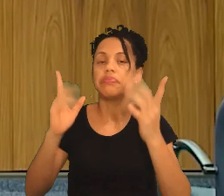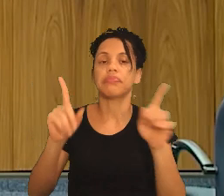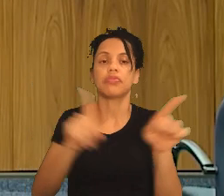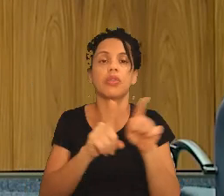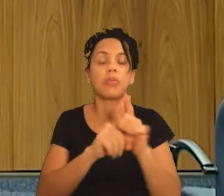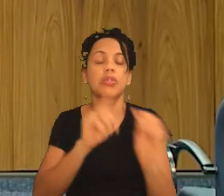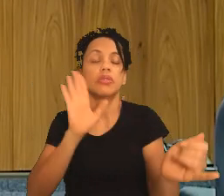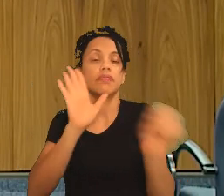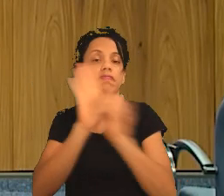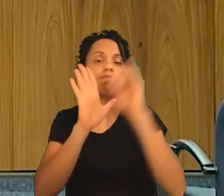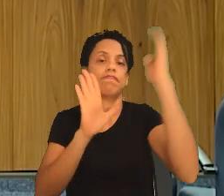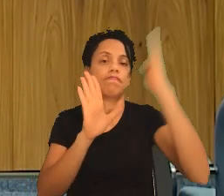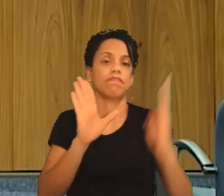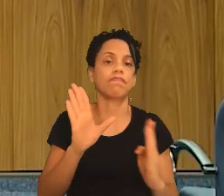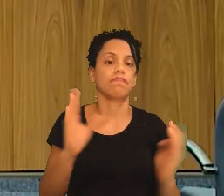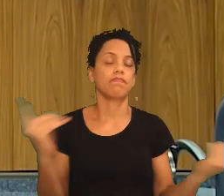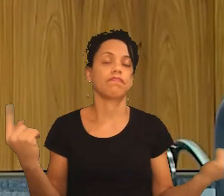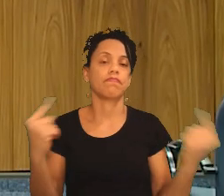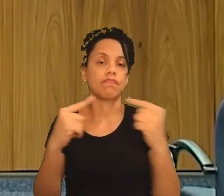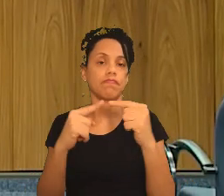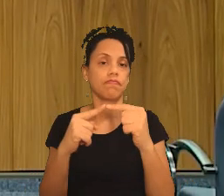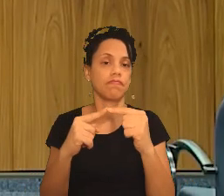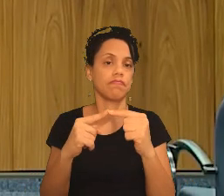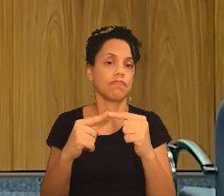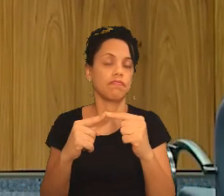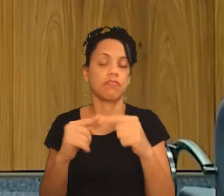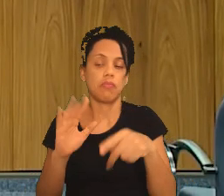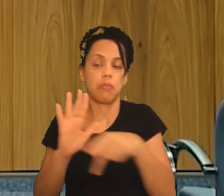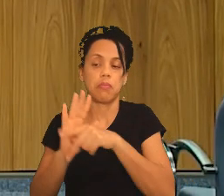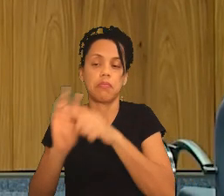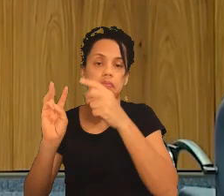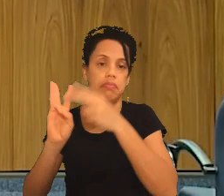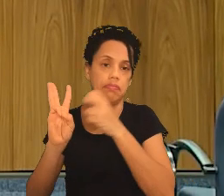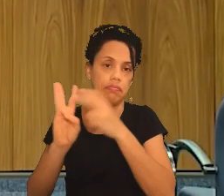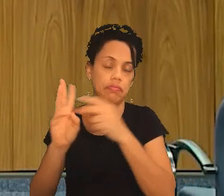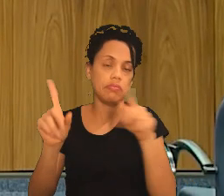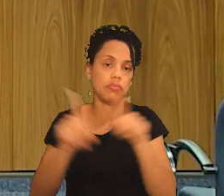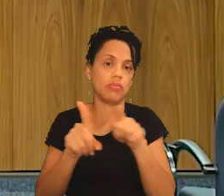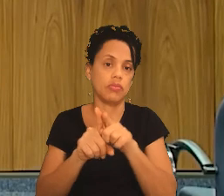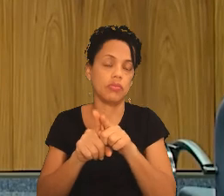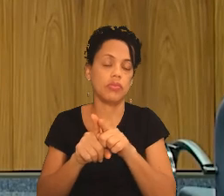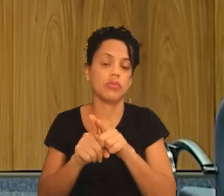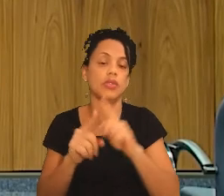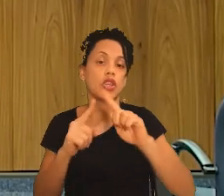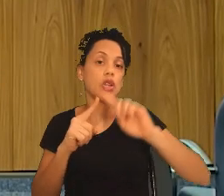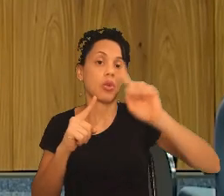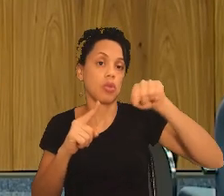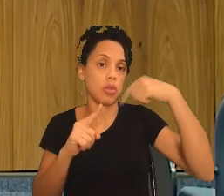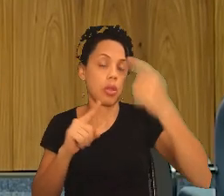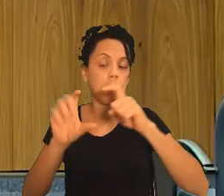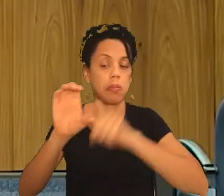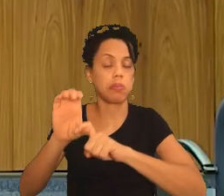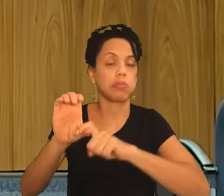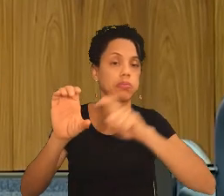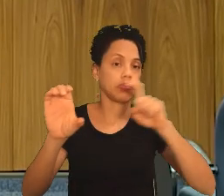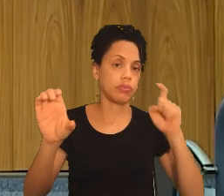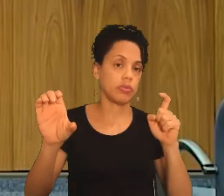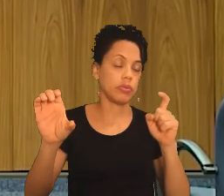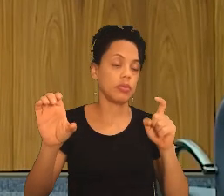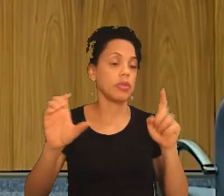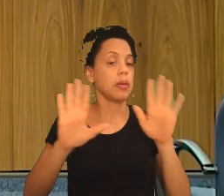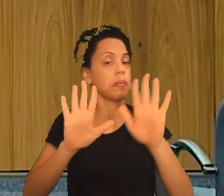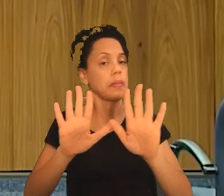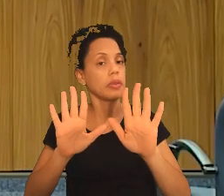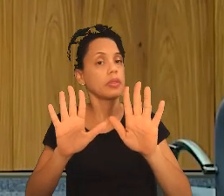especial um que se consolidou, em que você idealizava os povos indígenas e você tratava, até reivindicava, uma identidade